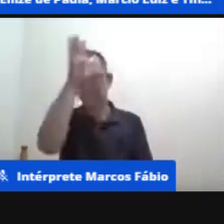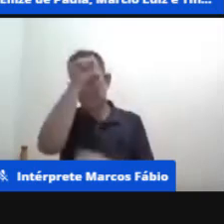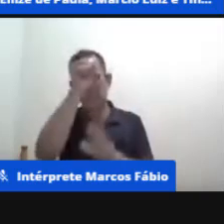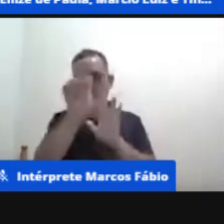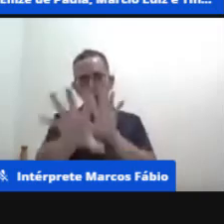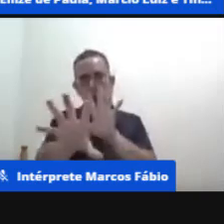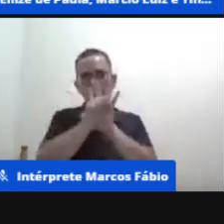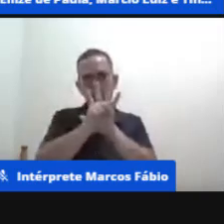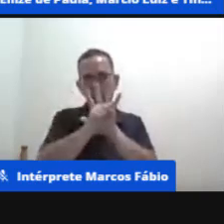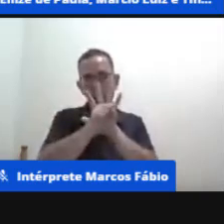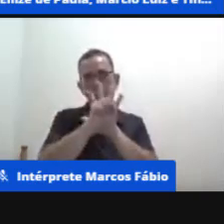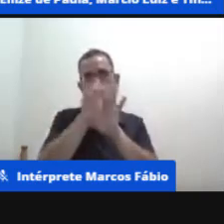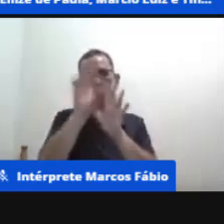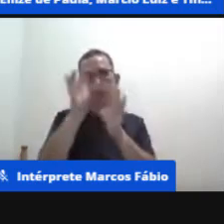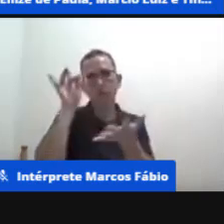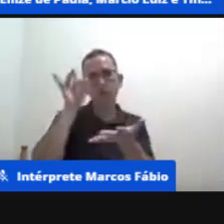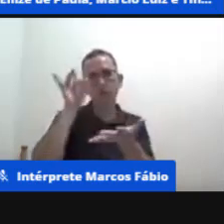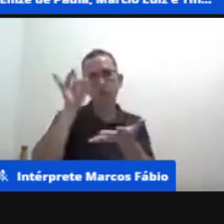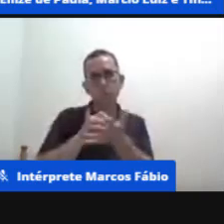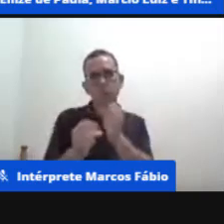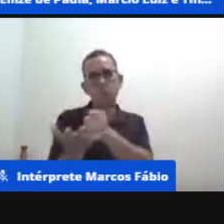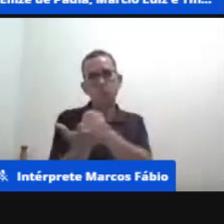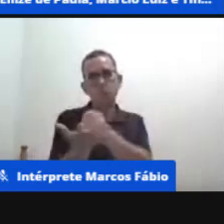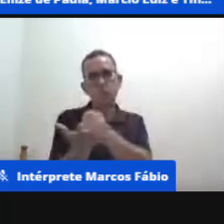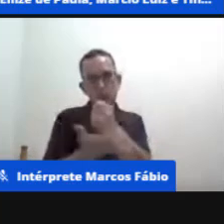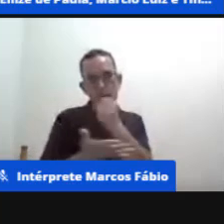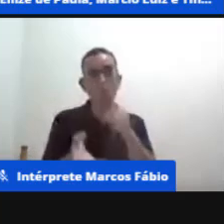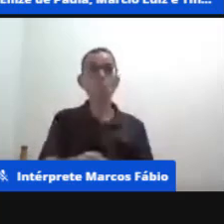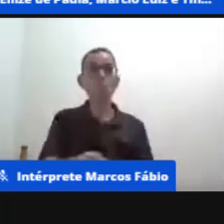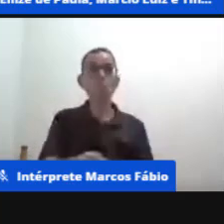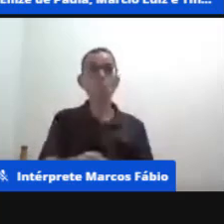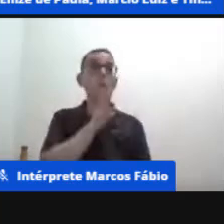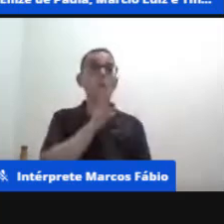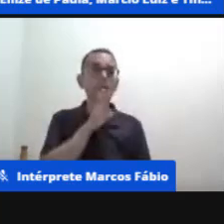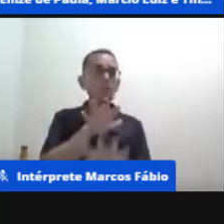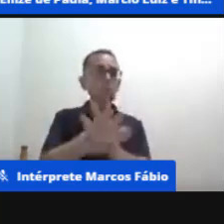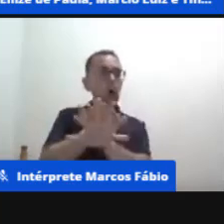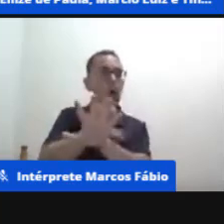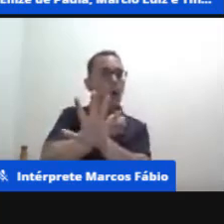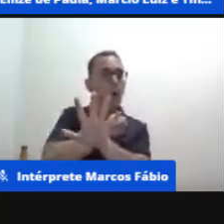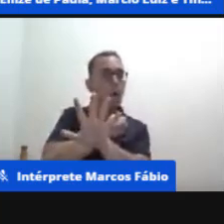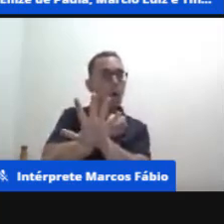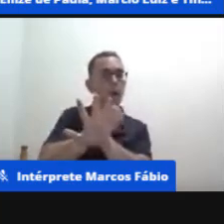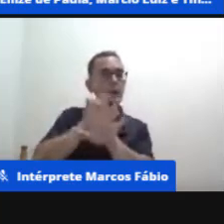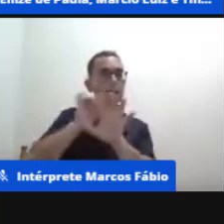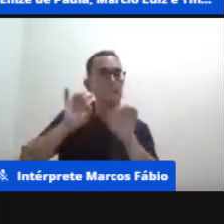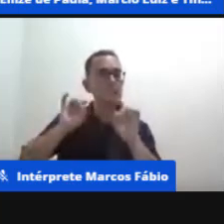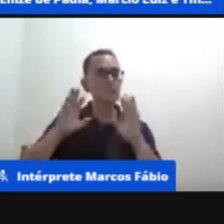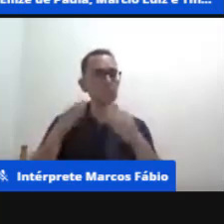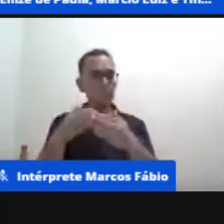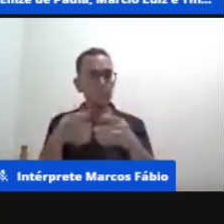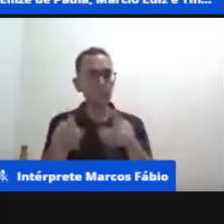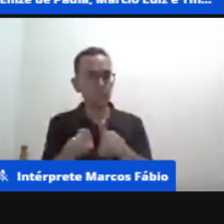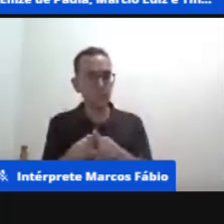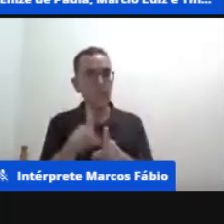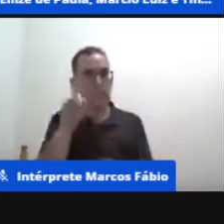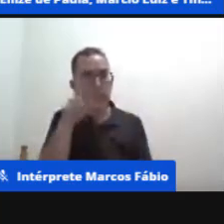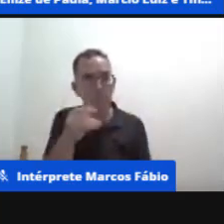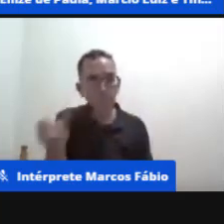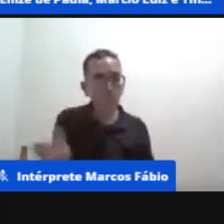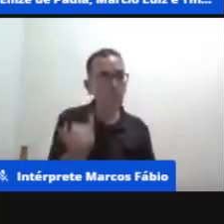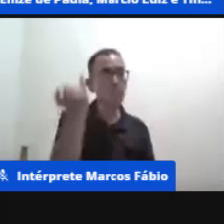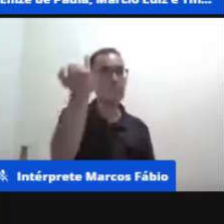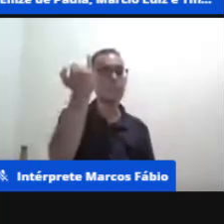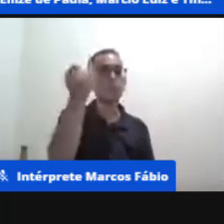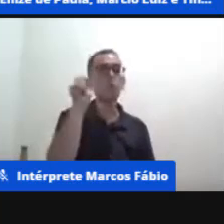da base, para a gente chegar no conhecimento, às vezes, mais abstrato, mais específico. É importante